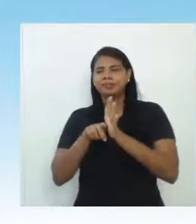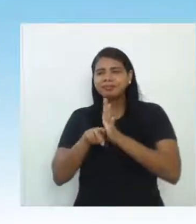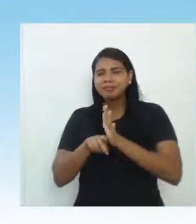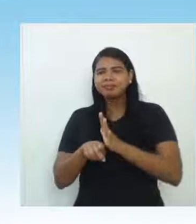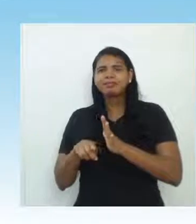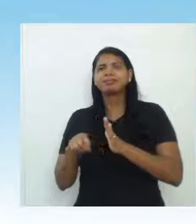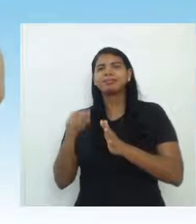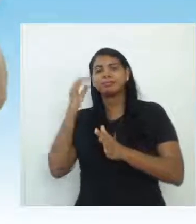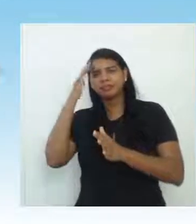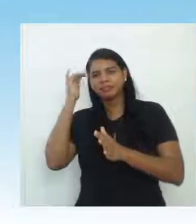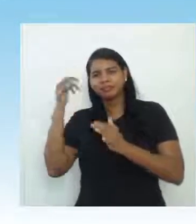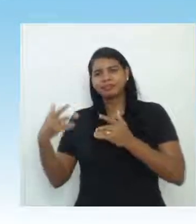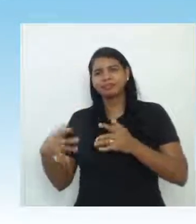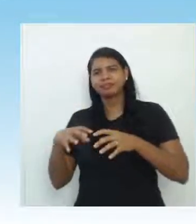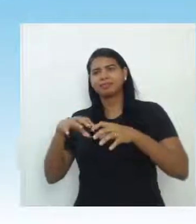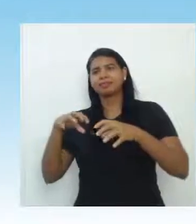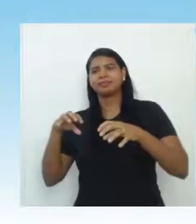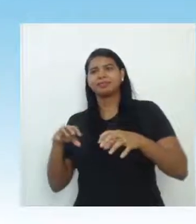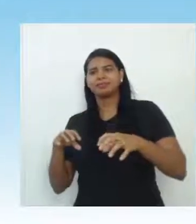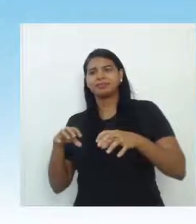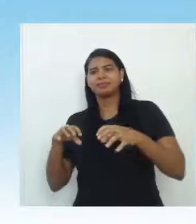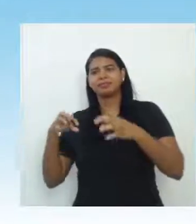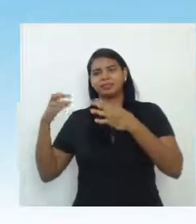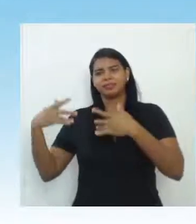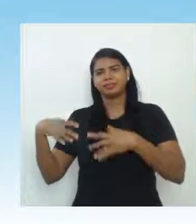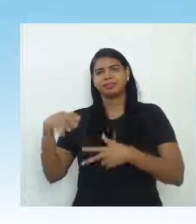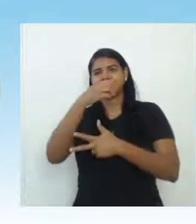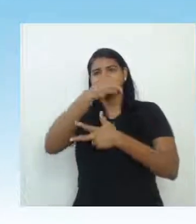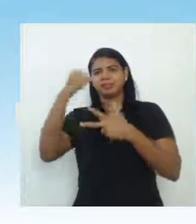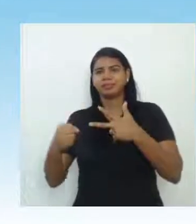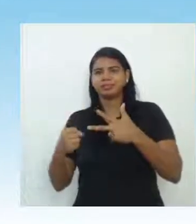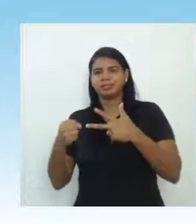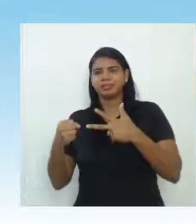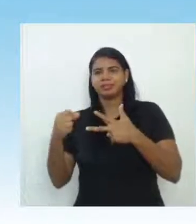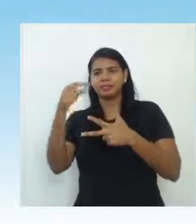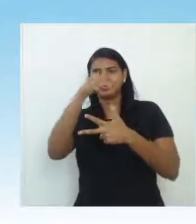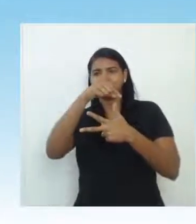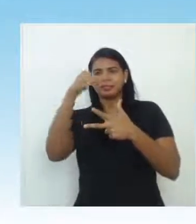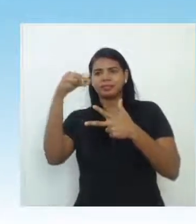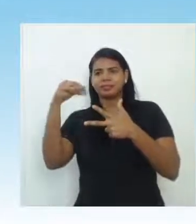que fala sobre essa separação, né, dos 3 poderes e de cada uma